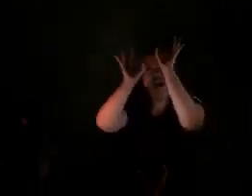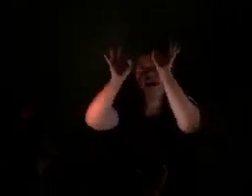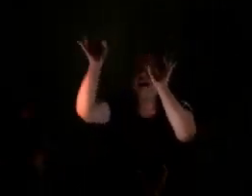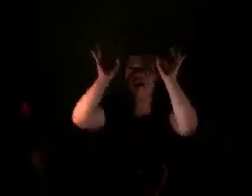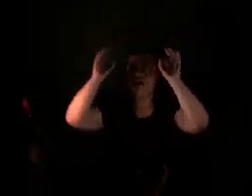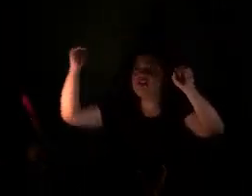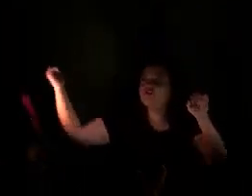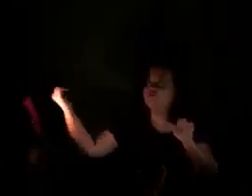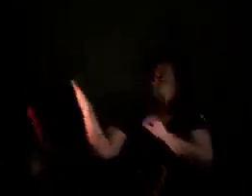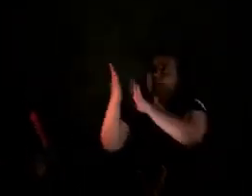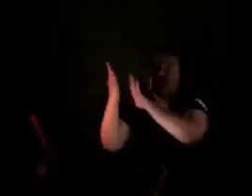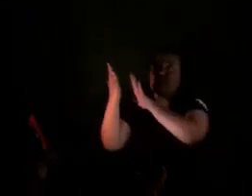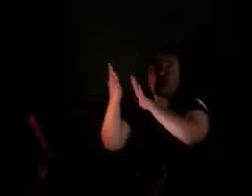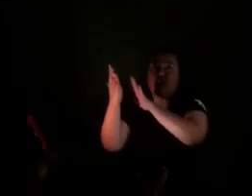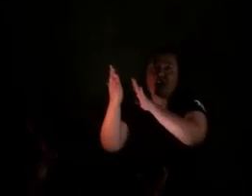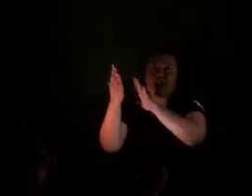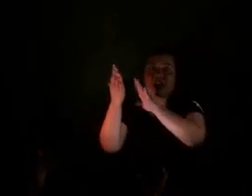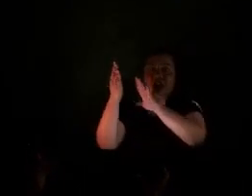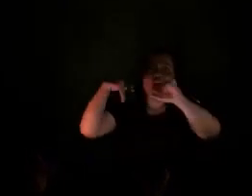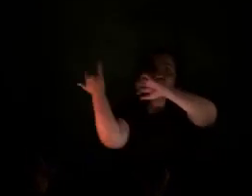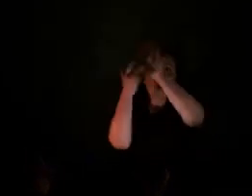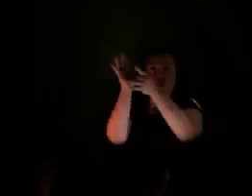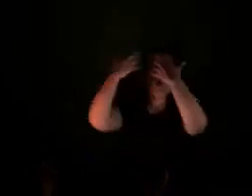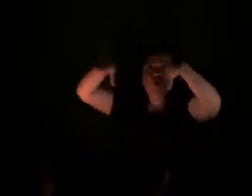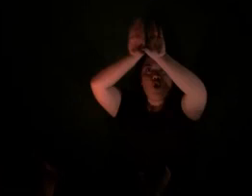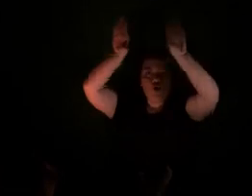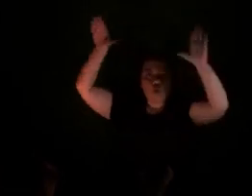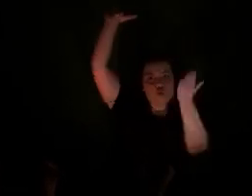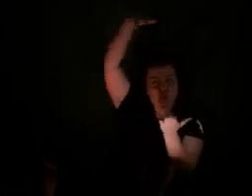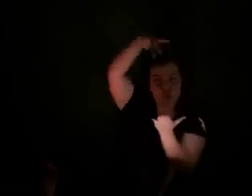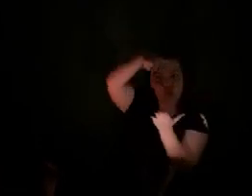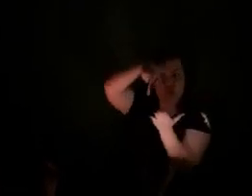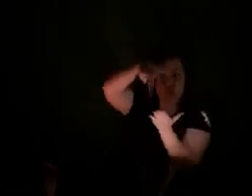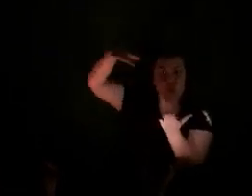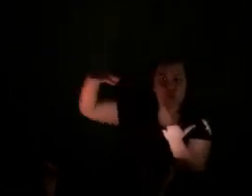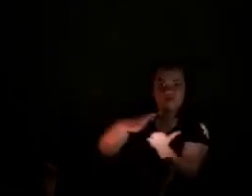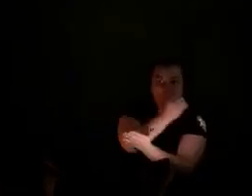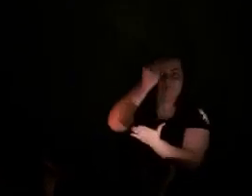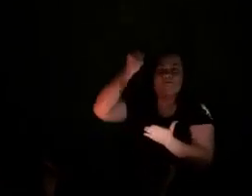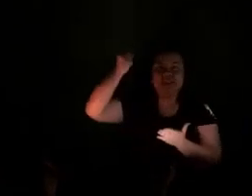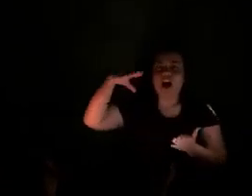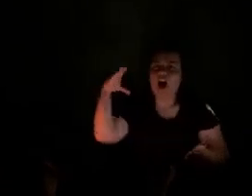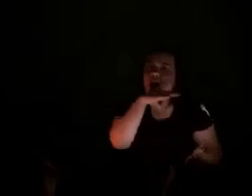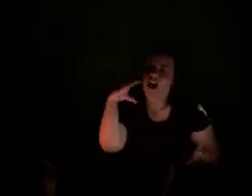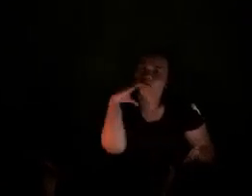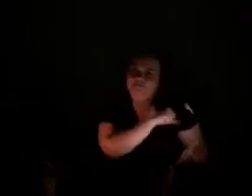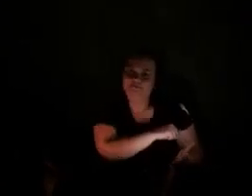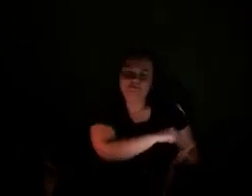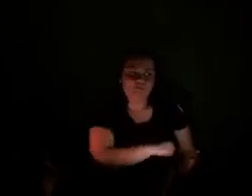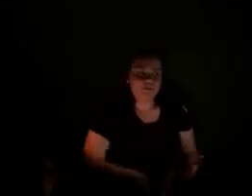virei outra vez e vos levarei para mim mesmo, para que onde eu estiver, estejais